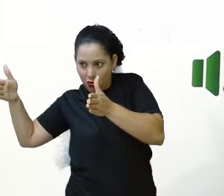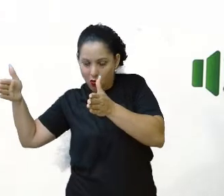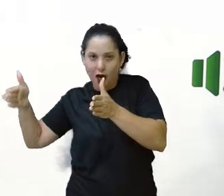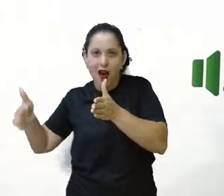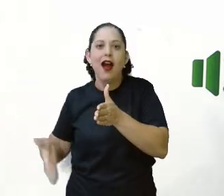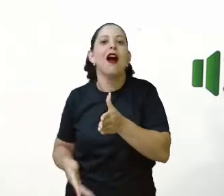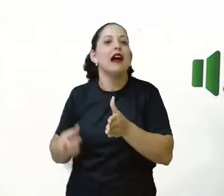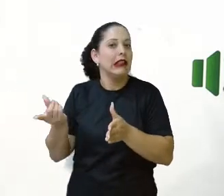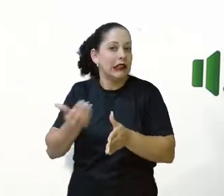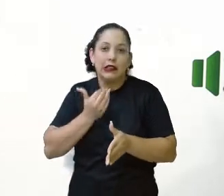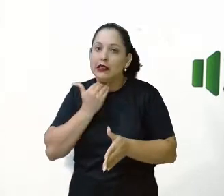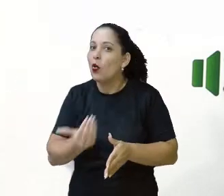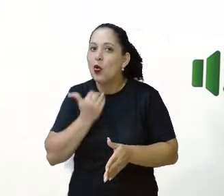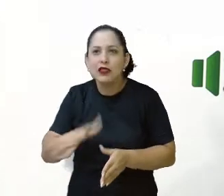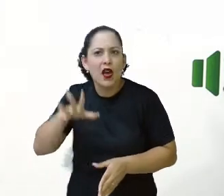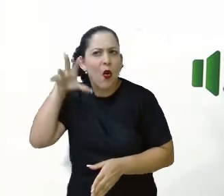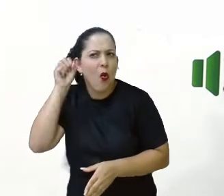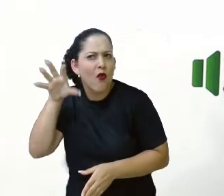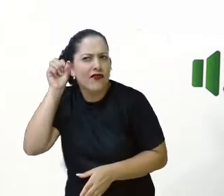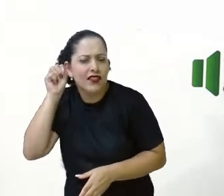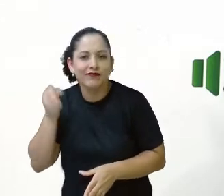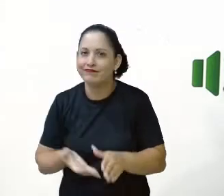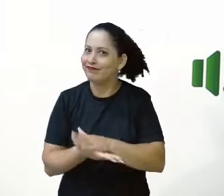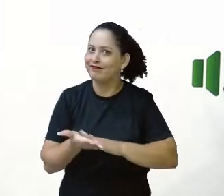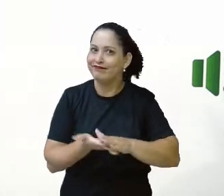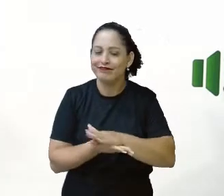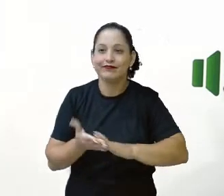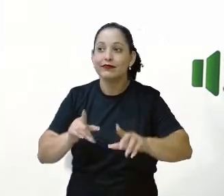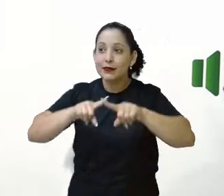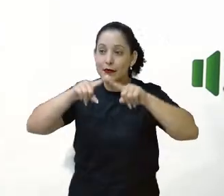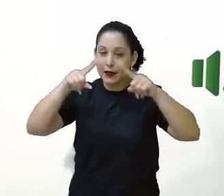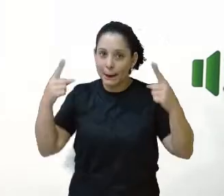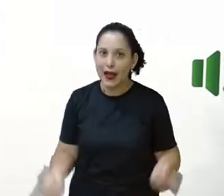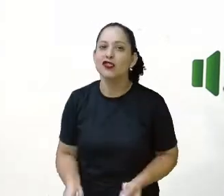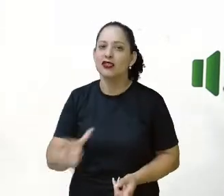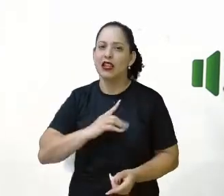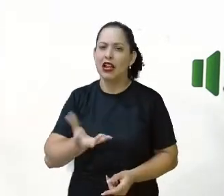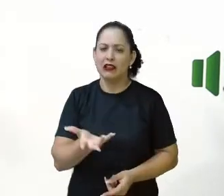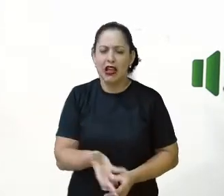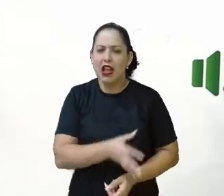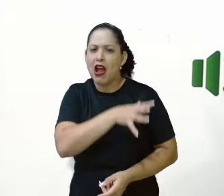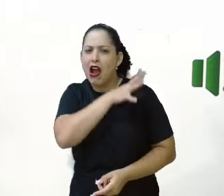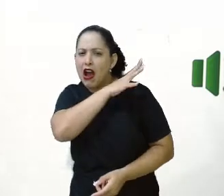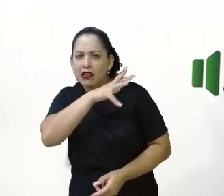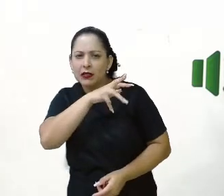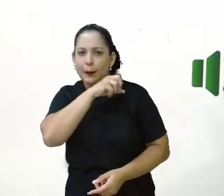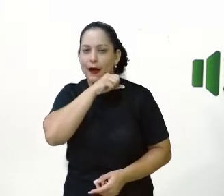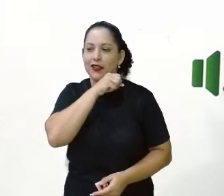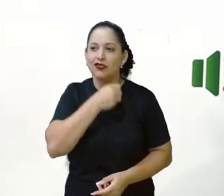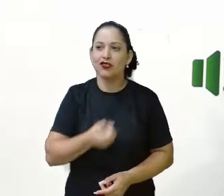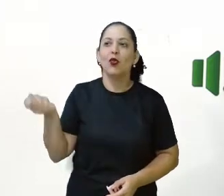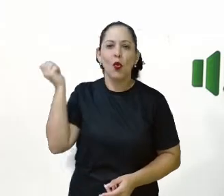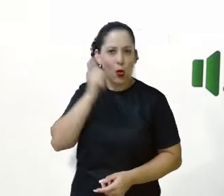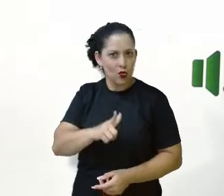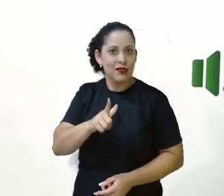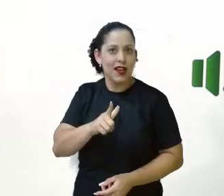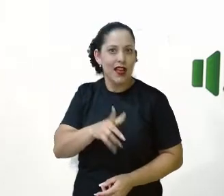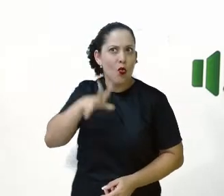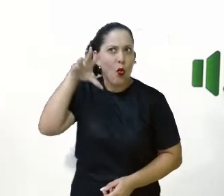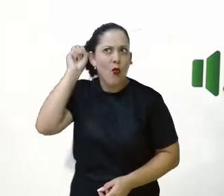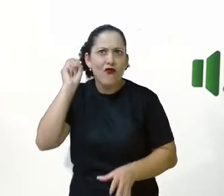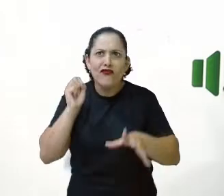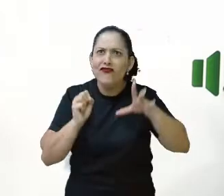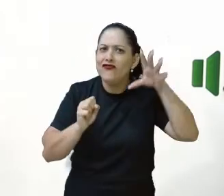A gente também não consegue captar. Mas existem animais que captam esses sons. Então, os